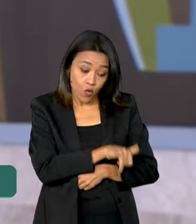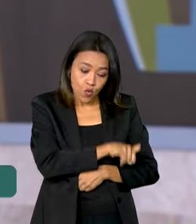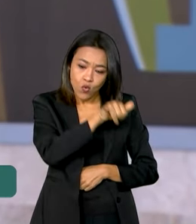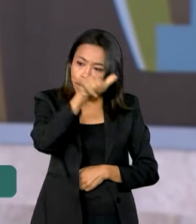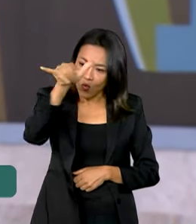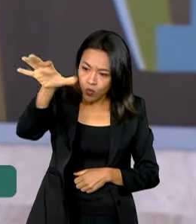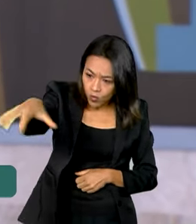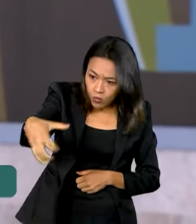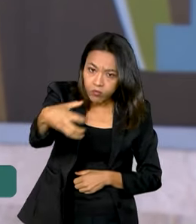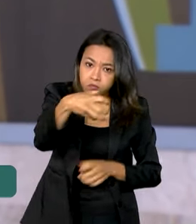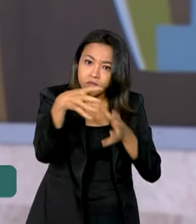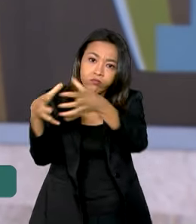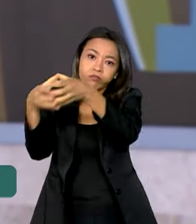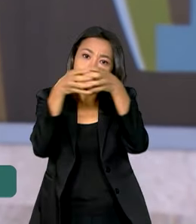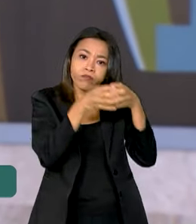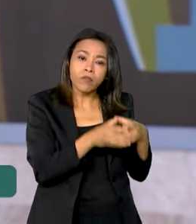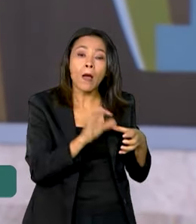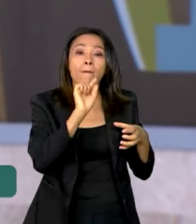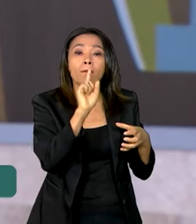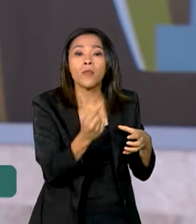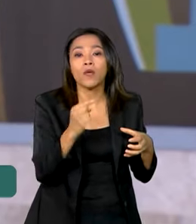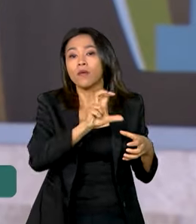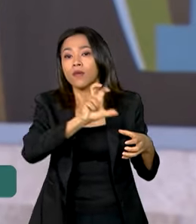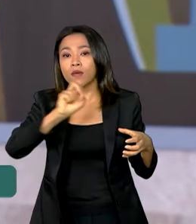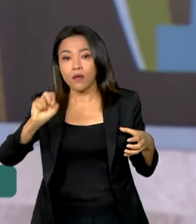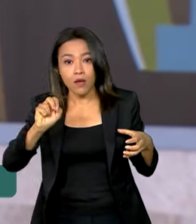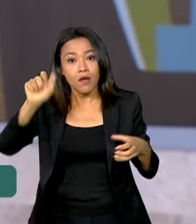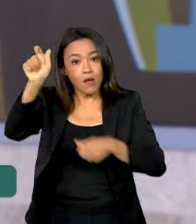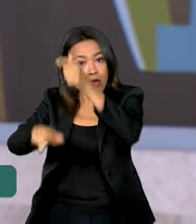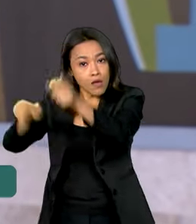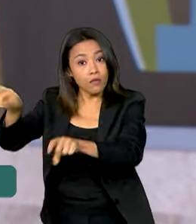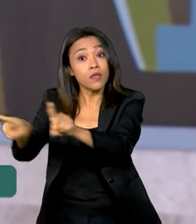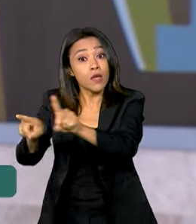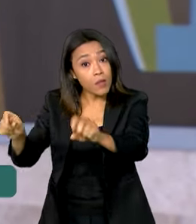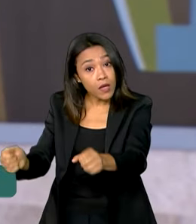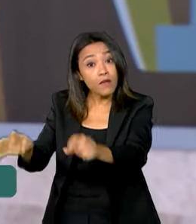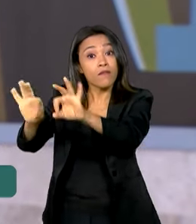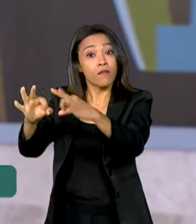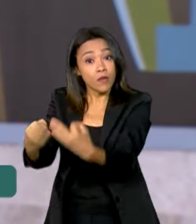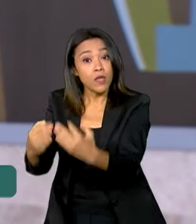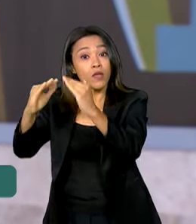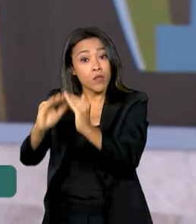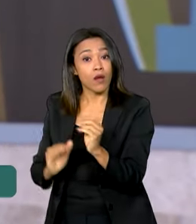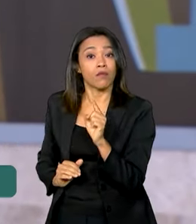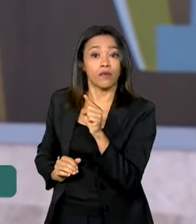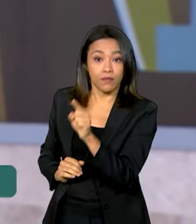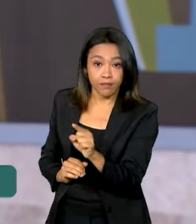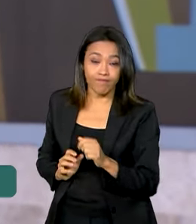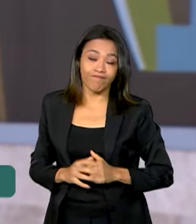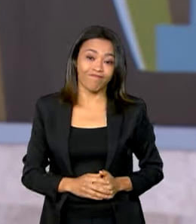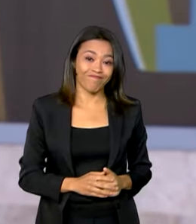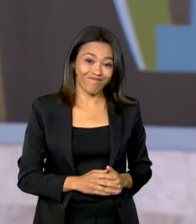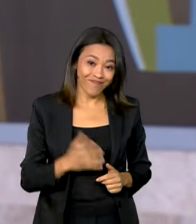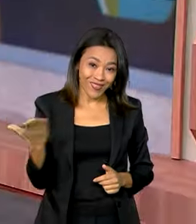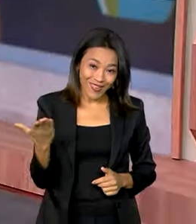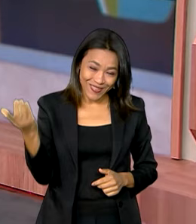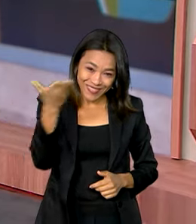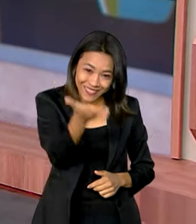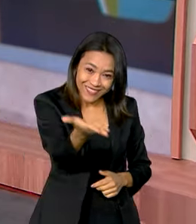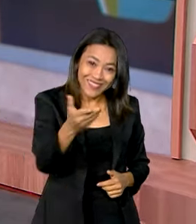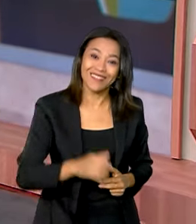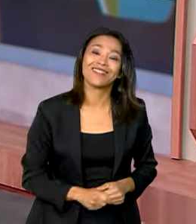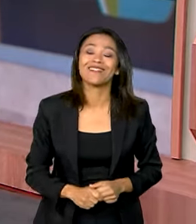trouxeram cerca de 10000 brasileiros e familiares que viviam na região Vanessa devolvo para você no